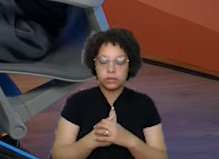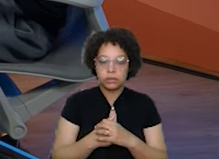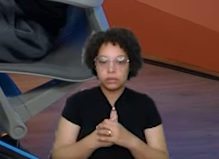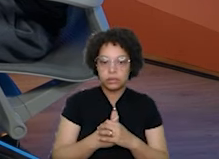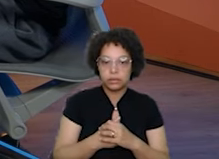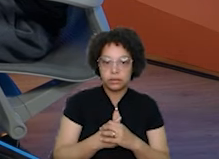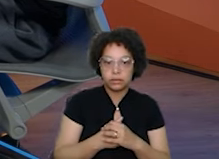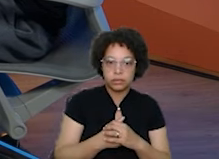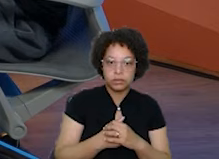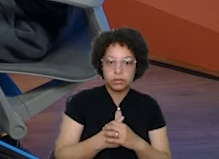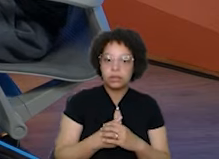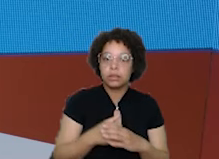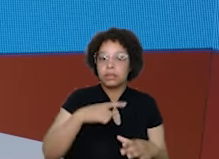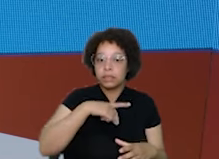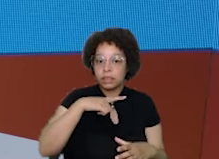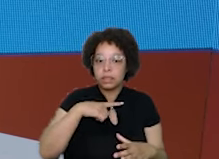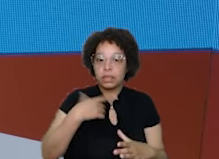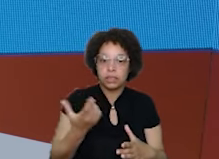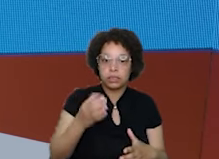código